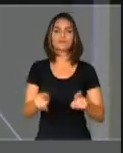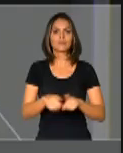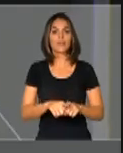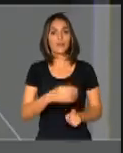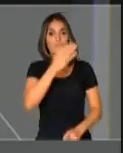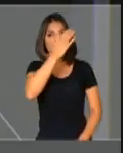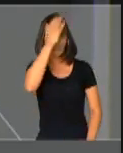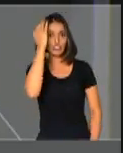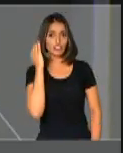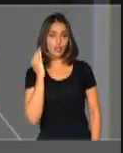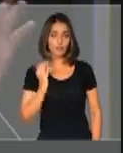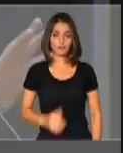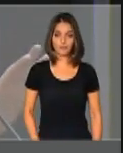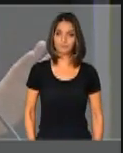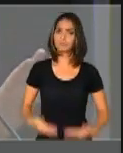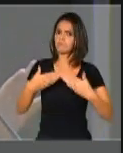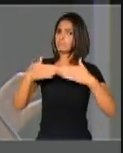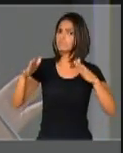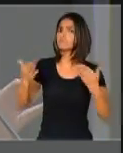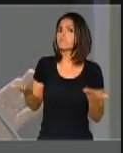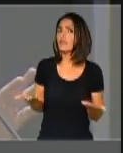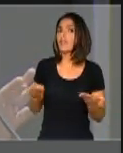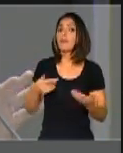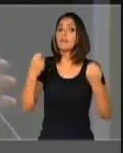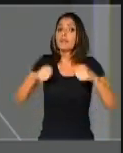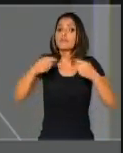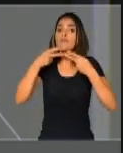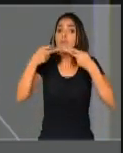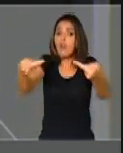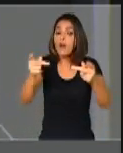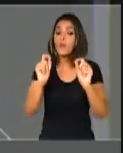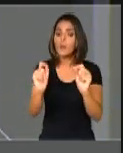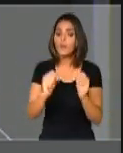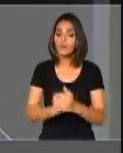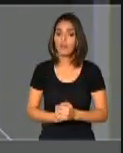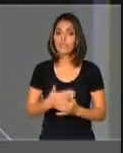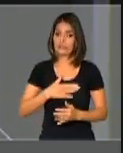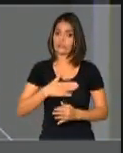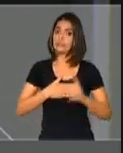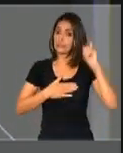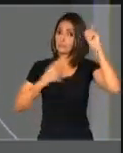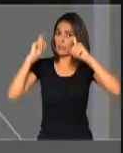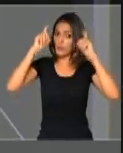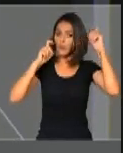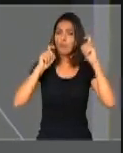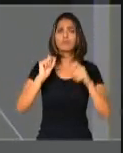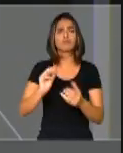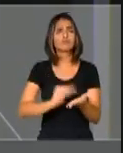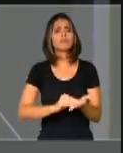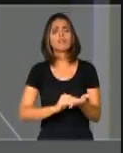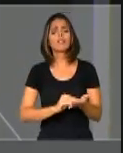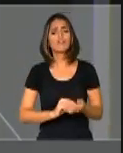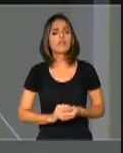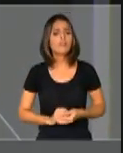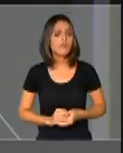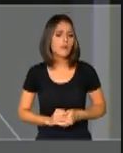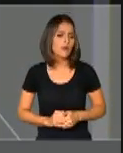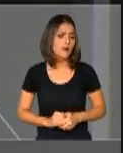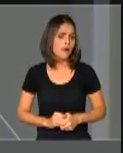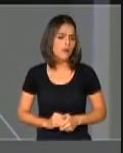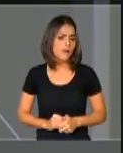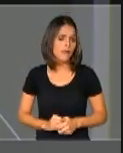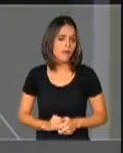governo Michel Temer. Uma coisa que precisa ser dita, senhor presidente, e que nos preocupa muito, diz respeito à questão do